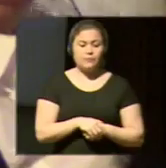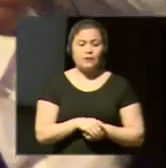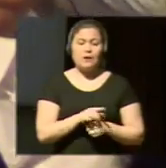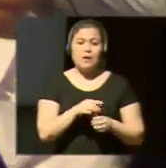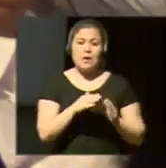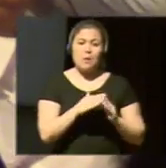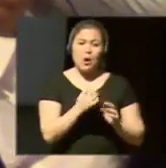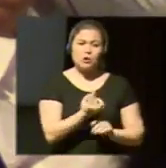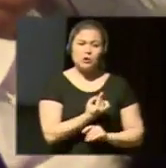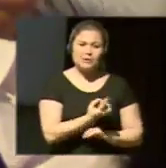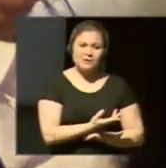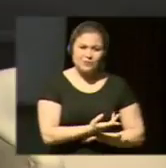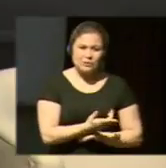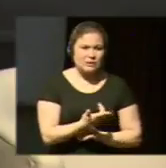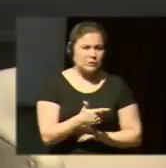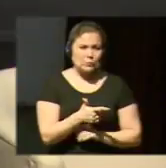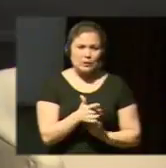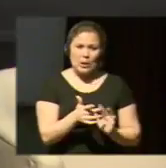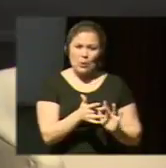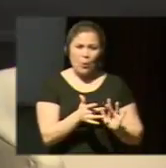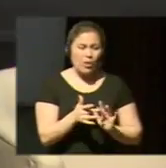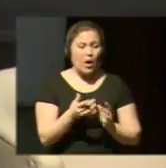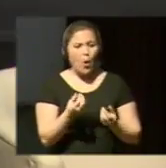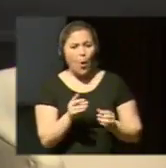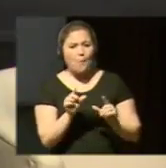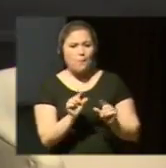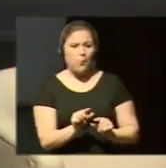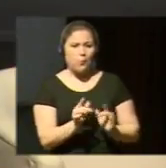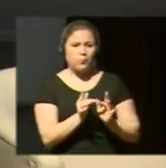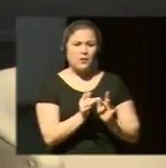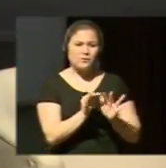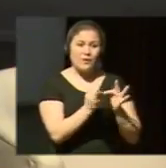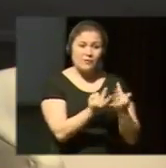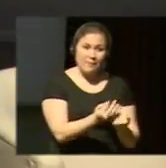moram sozinhos, que não têm contatos ou poucos contatos com famílias,